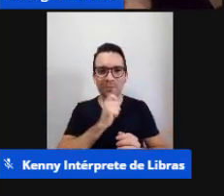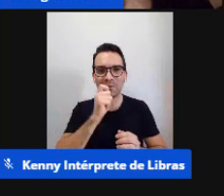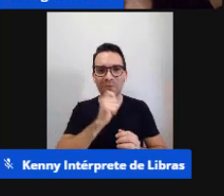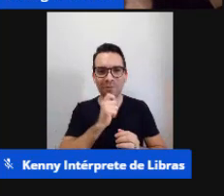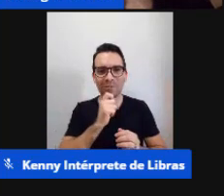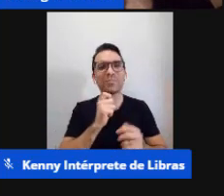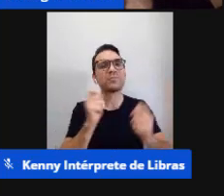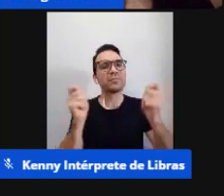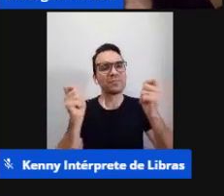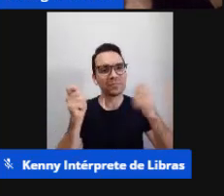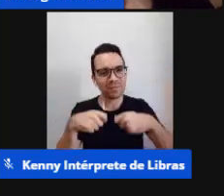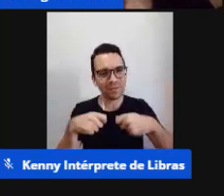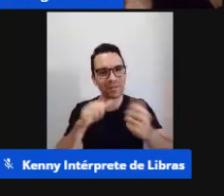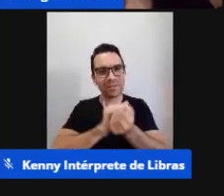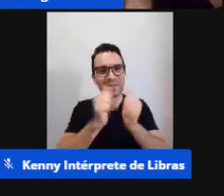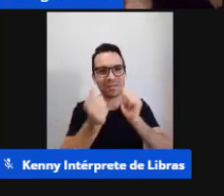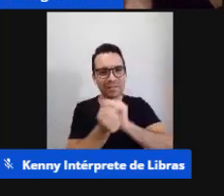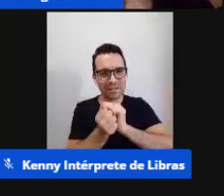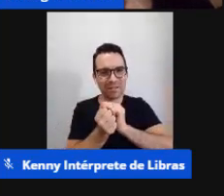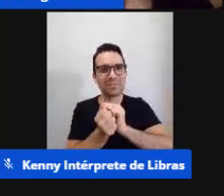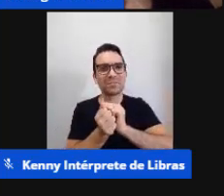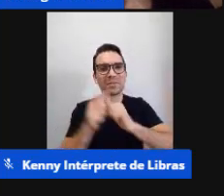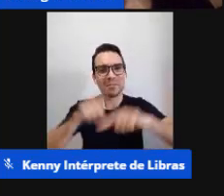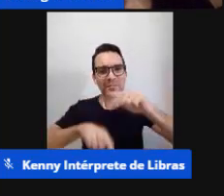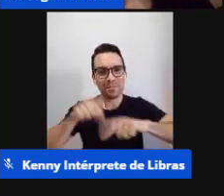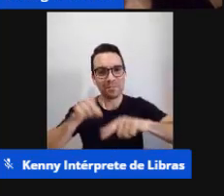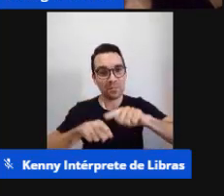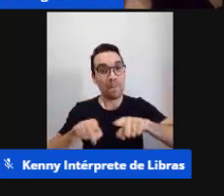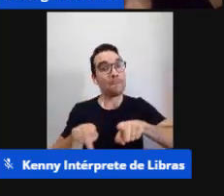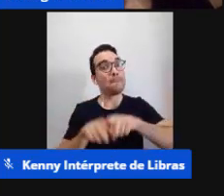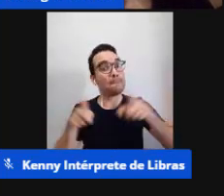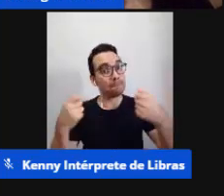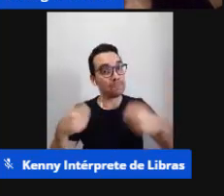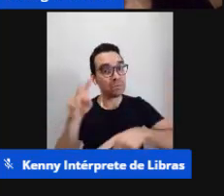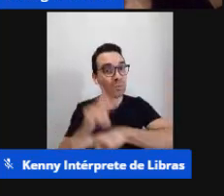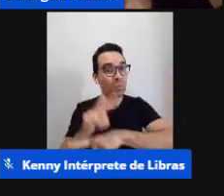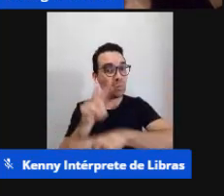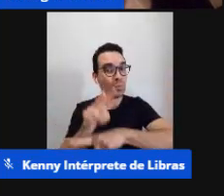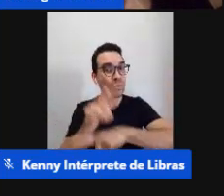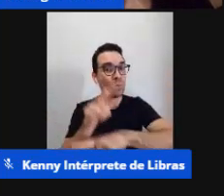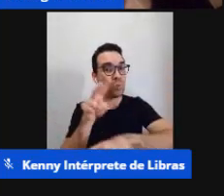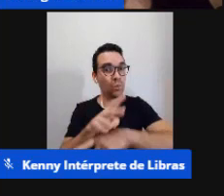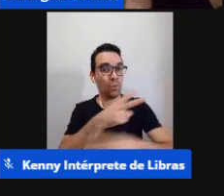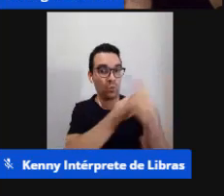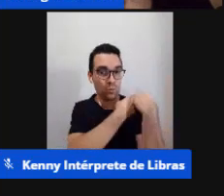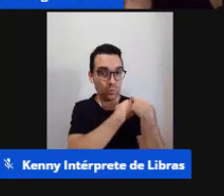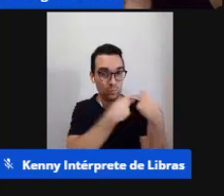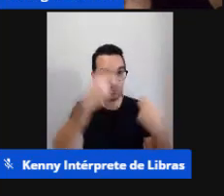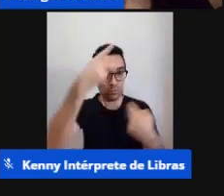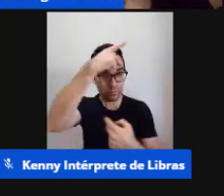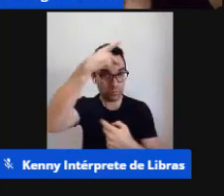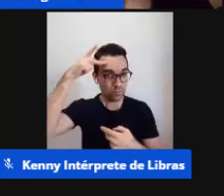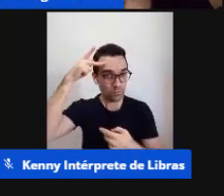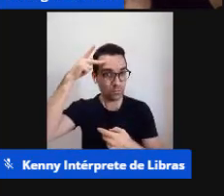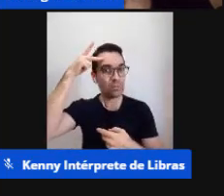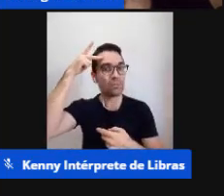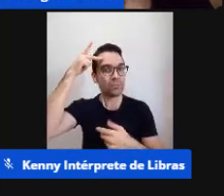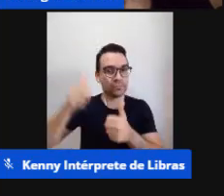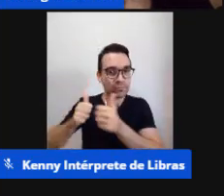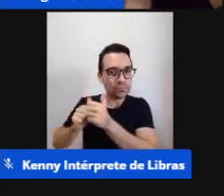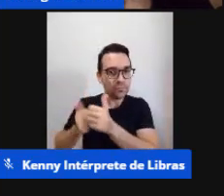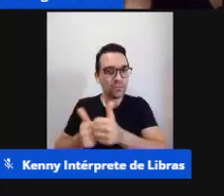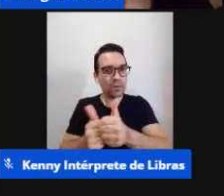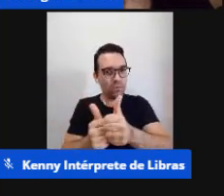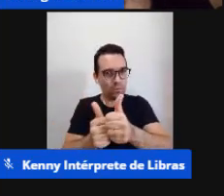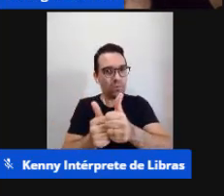feita tem que ser feita com auxílio sempre de um responsável, para estar furando a latinha, né, fazendo os cortes, quebrando